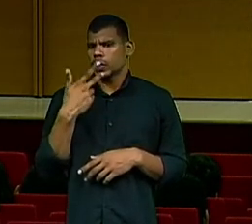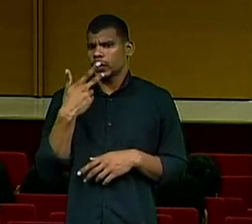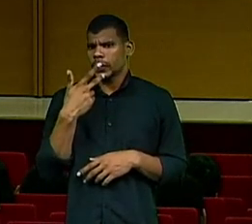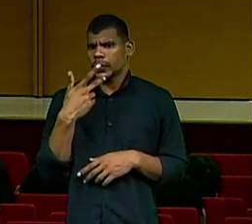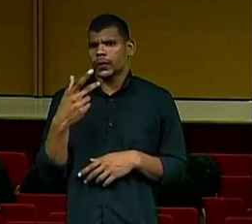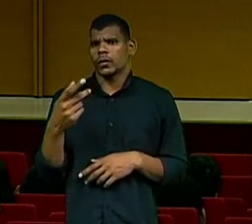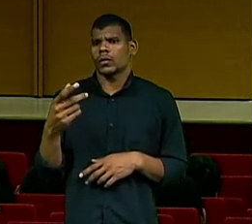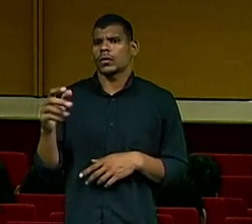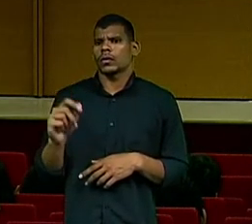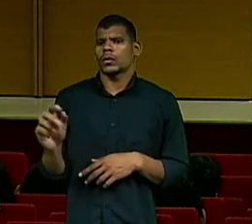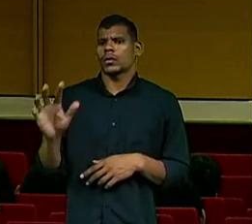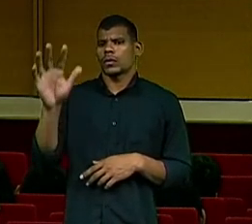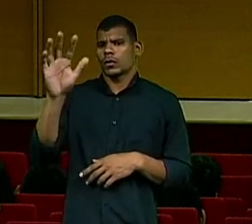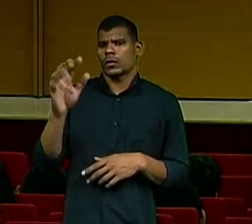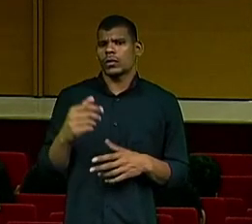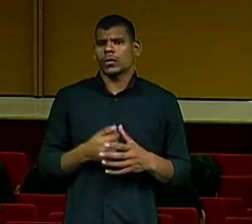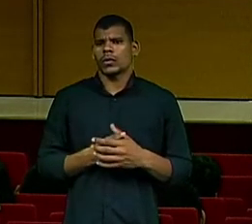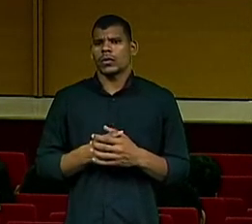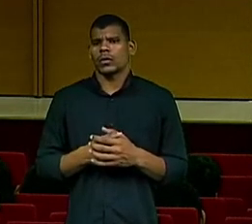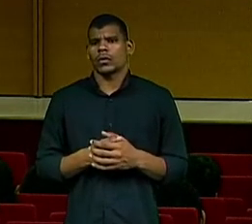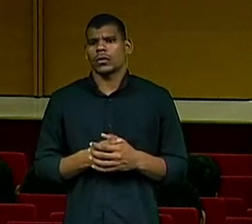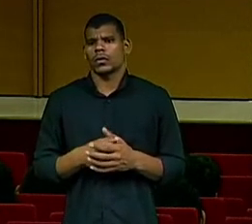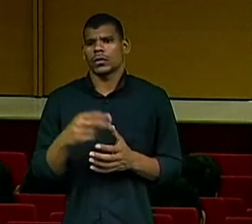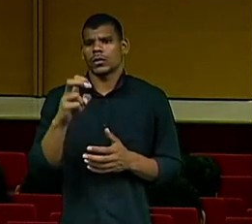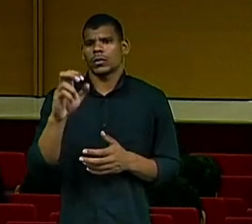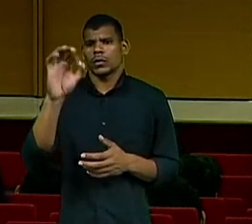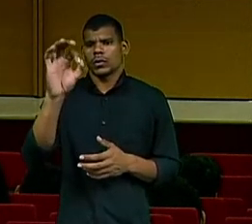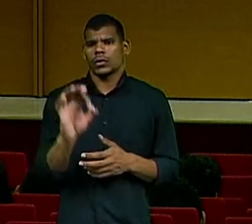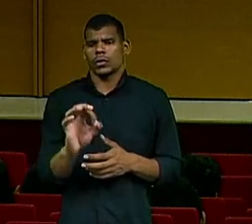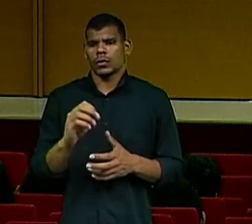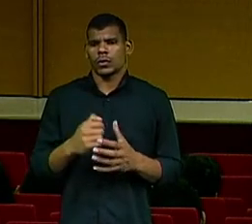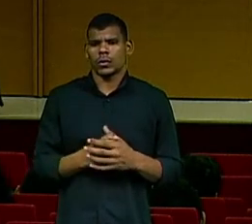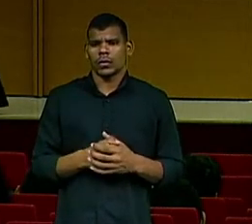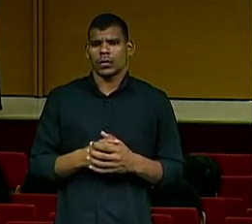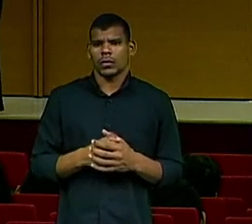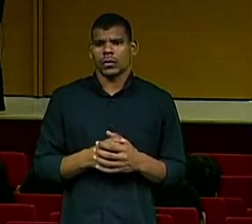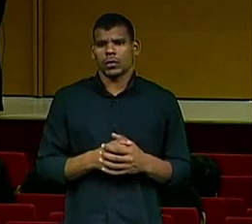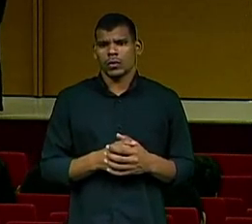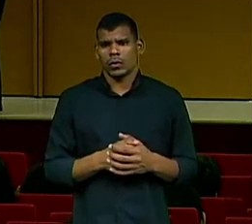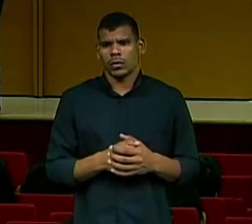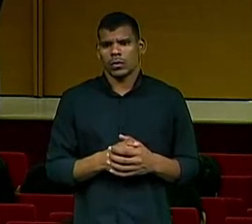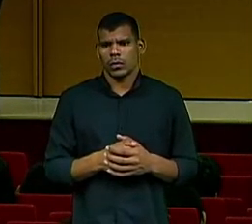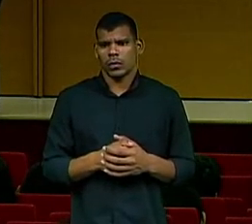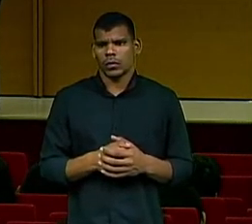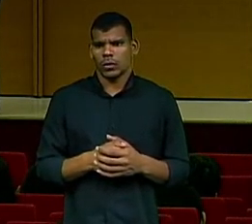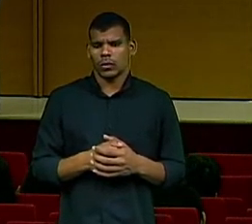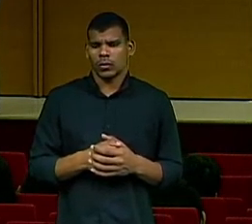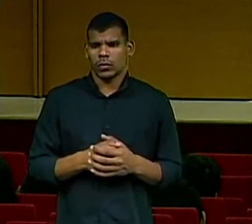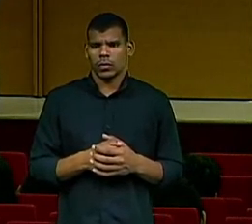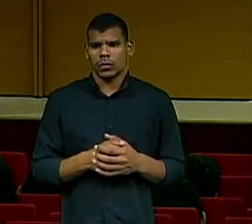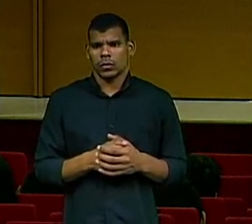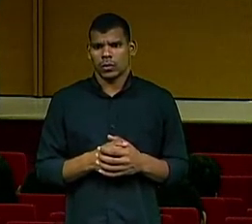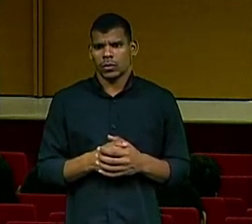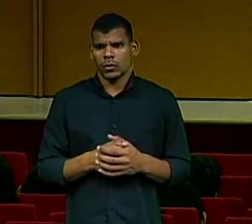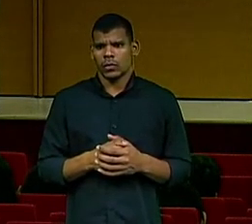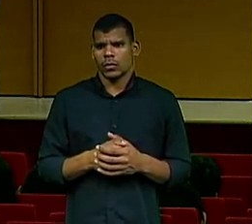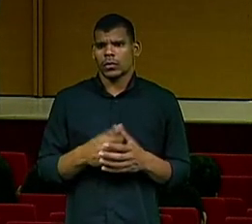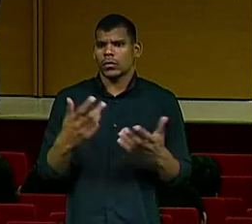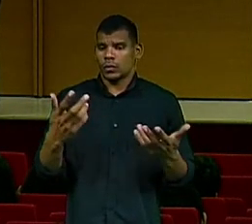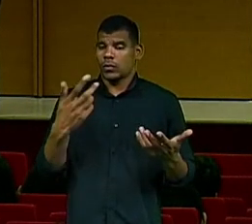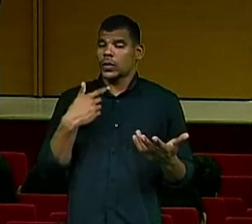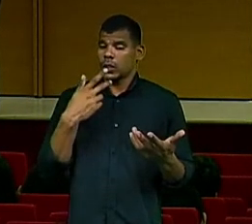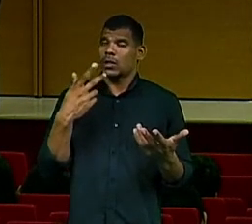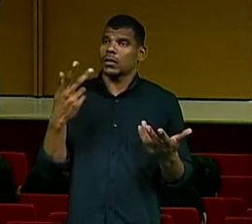a inflação gente tá girando aí em torno de 5% considerável é considerado uma infração